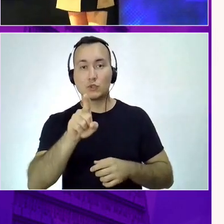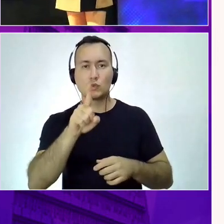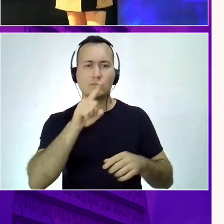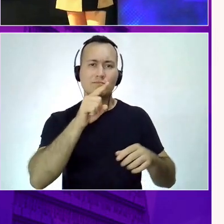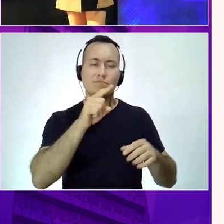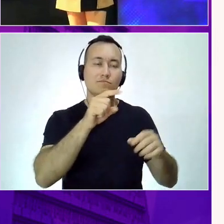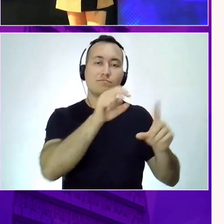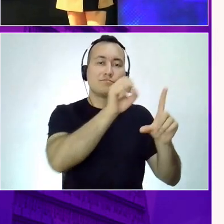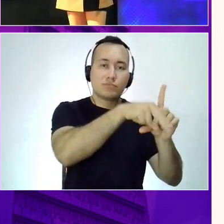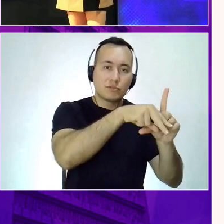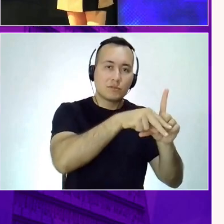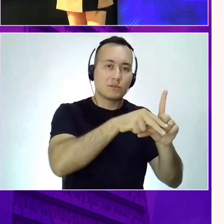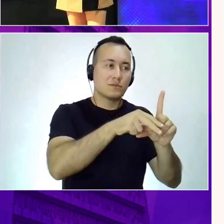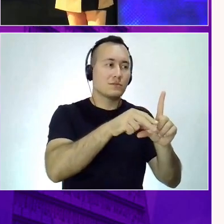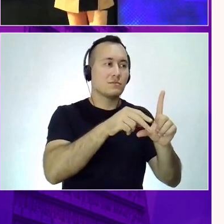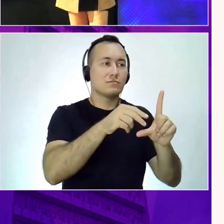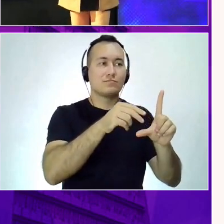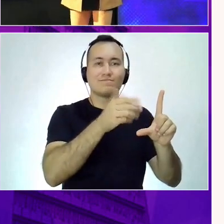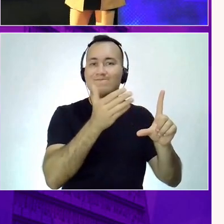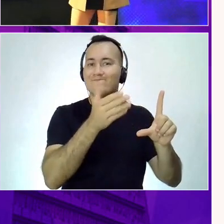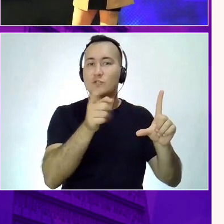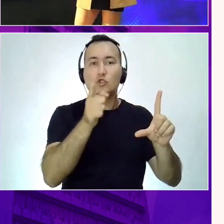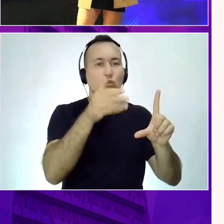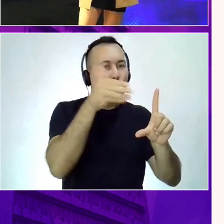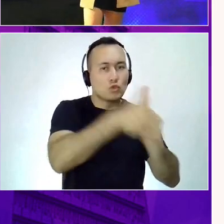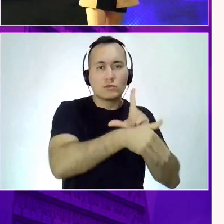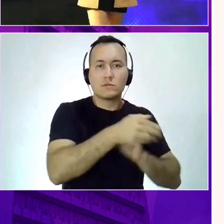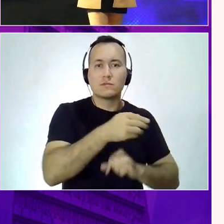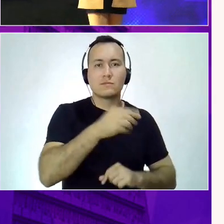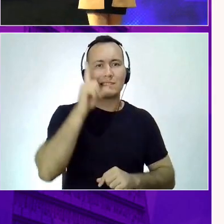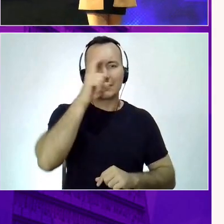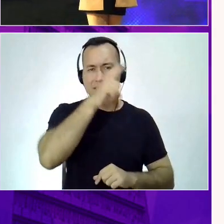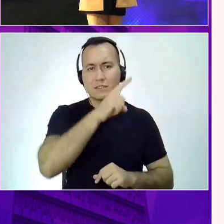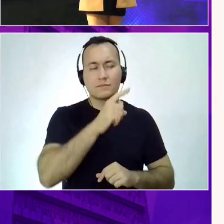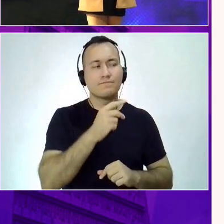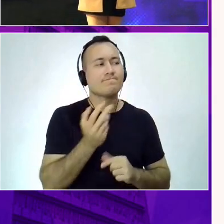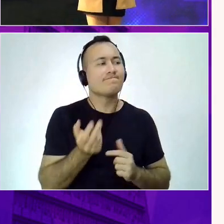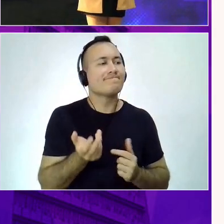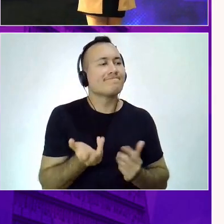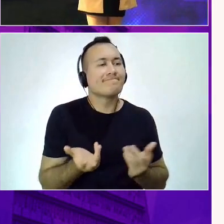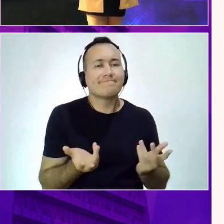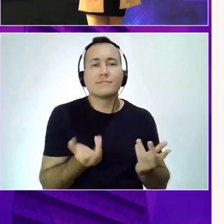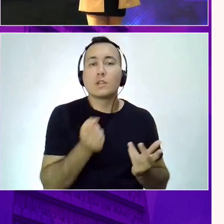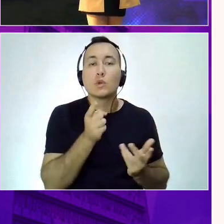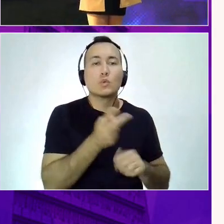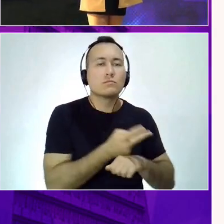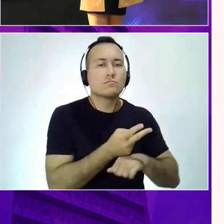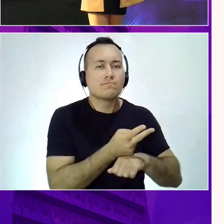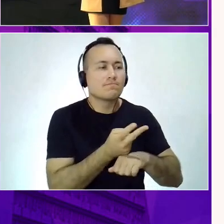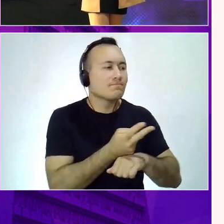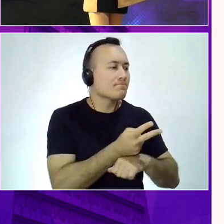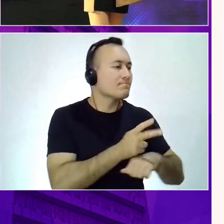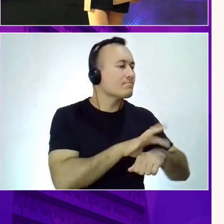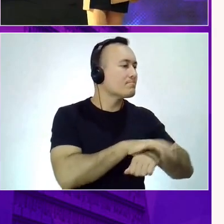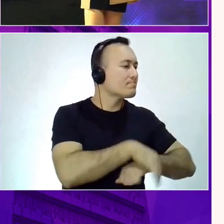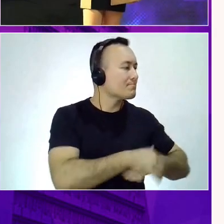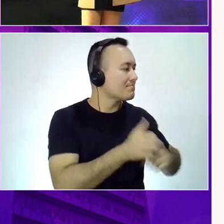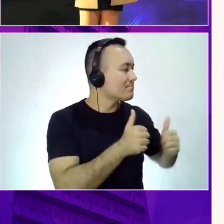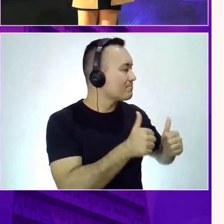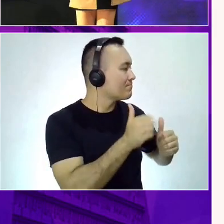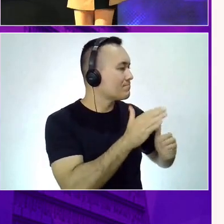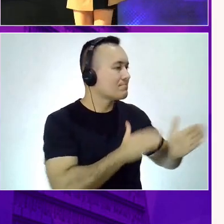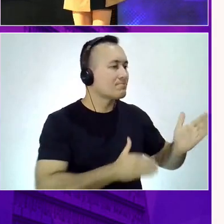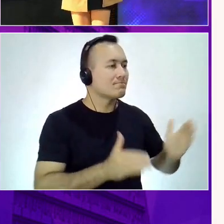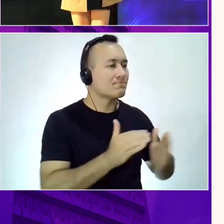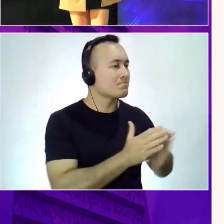faz para gerenciar o que você não está vendo? Em relação às atualizações, você até pode conseguir manter uma organização